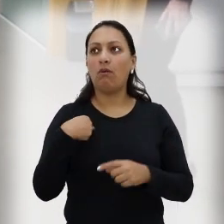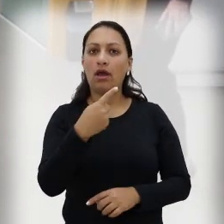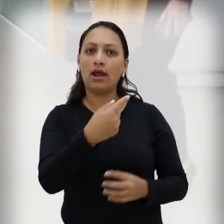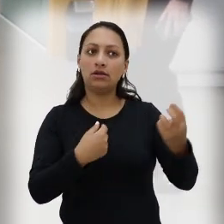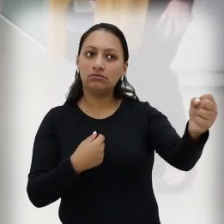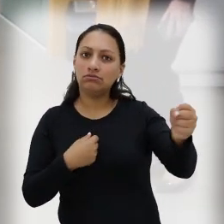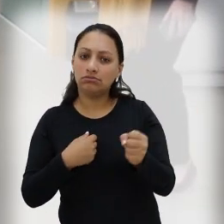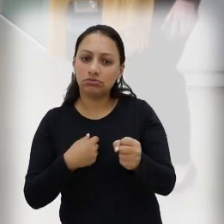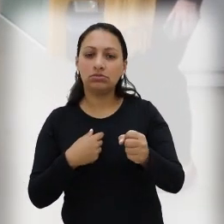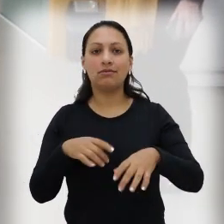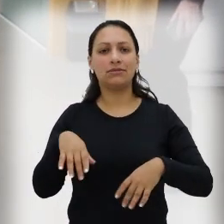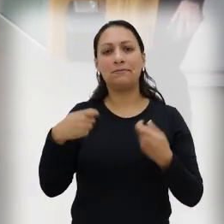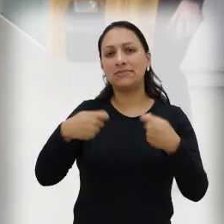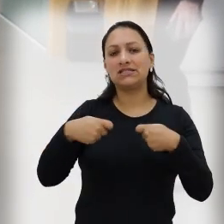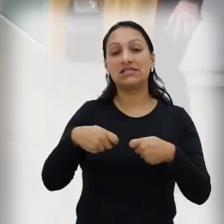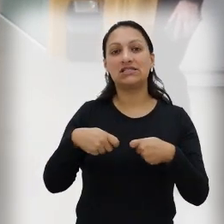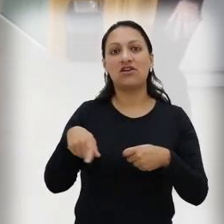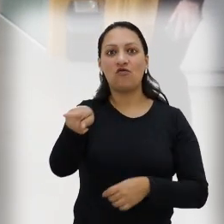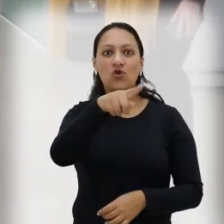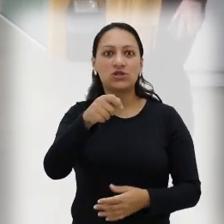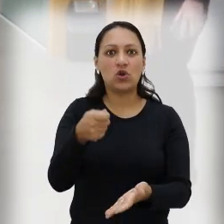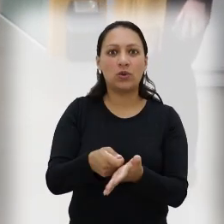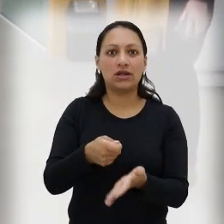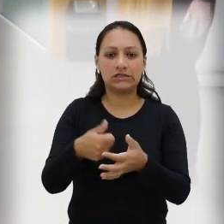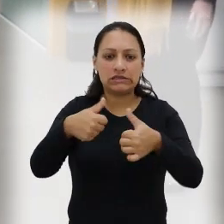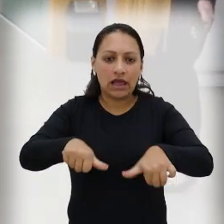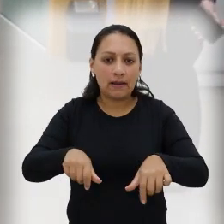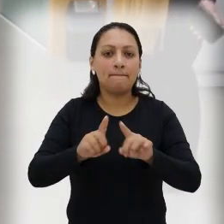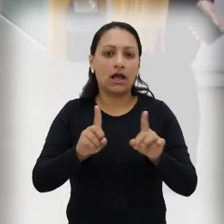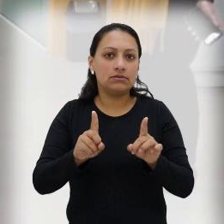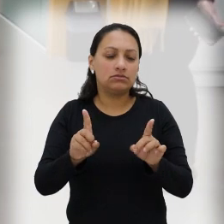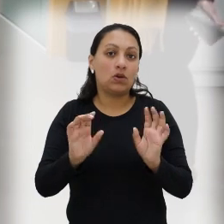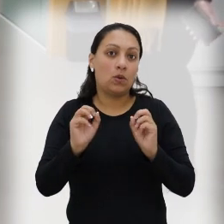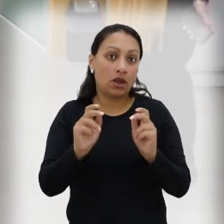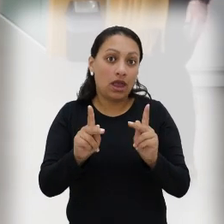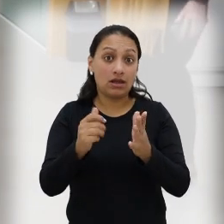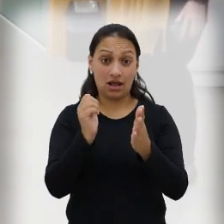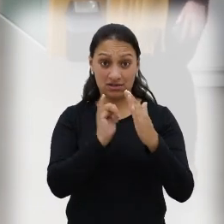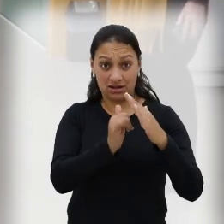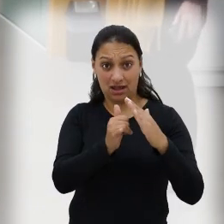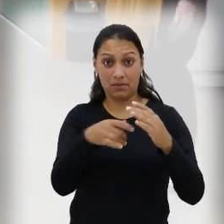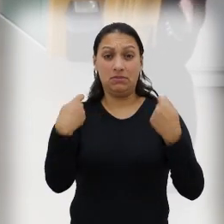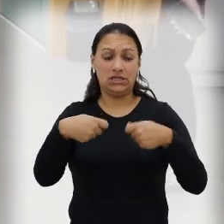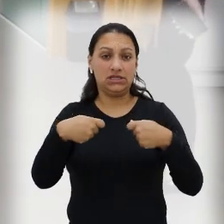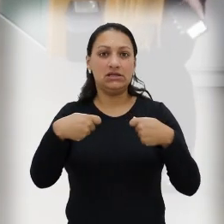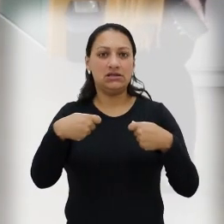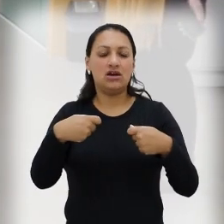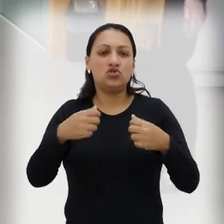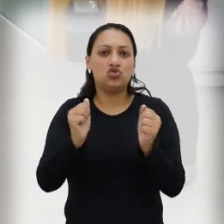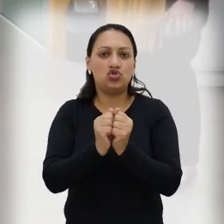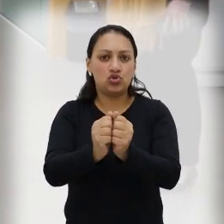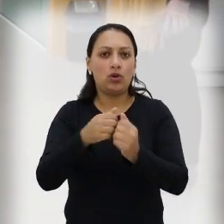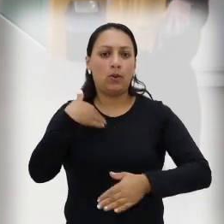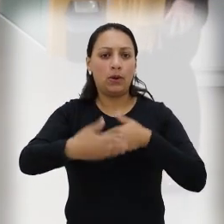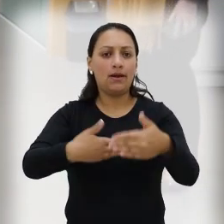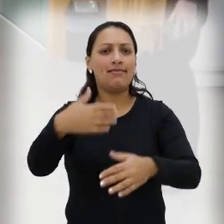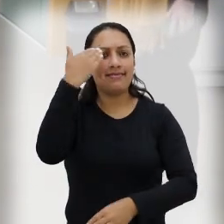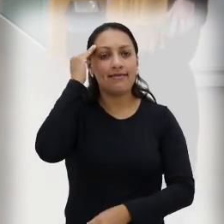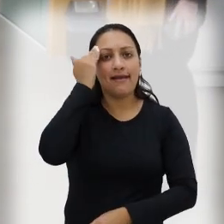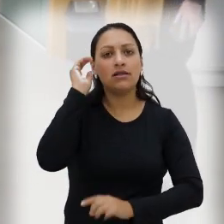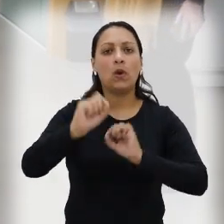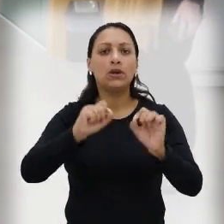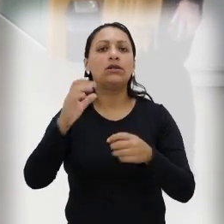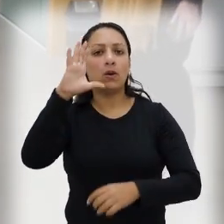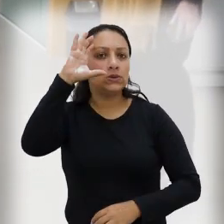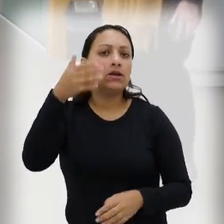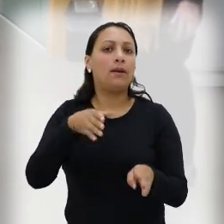precisa estar vocês que estão aqui hoje, né? Precisa estar alguém da startup junto no processo que entenda sobre aquilo que vai estar sendo mentorado ou aquilo que